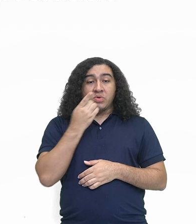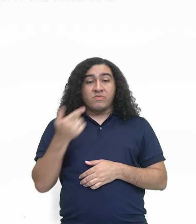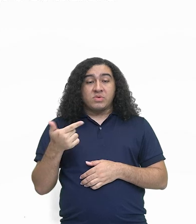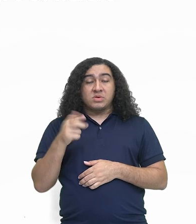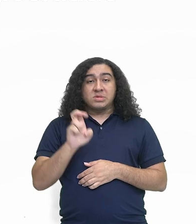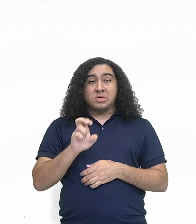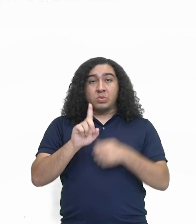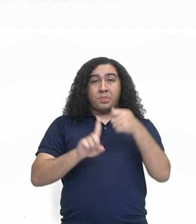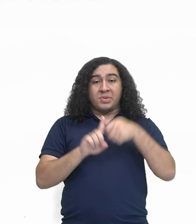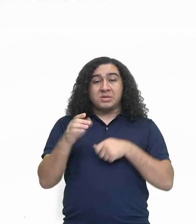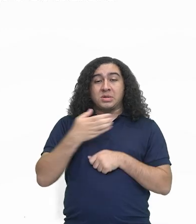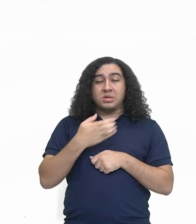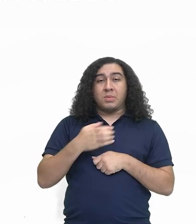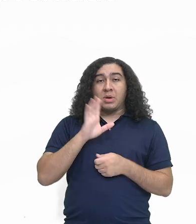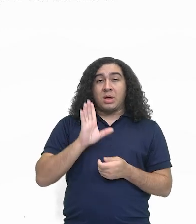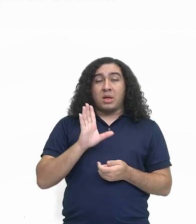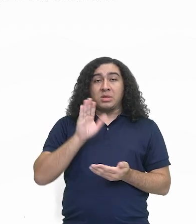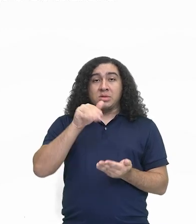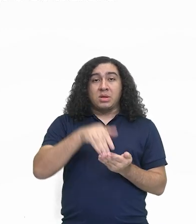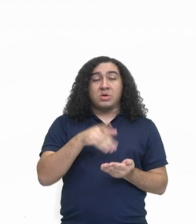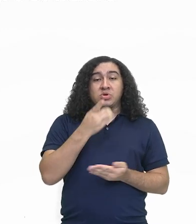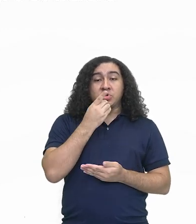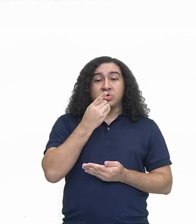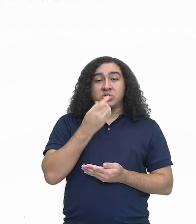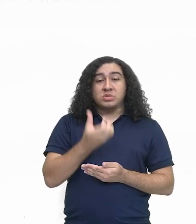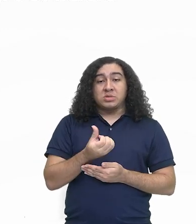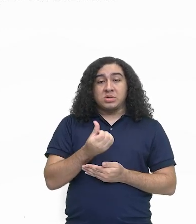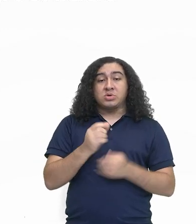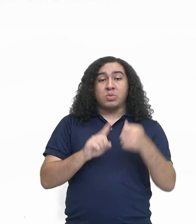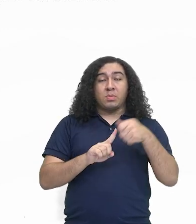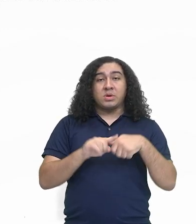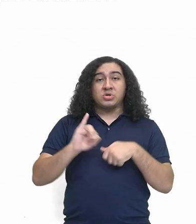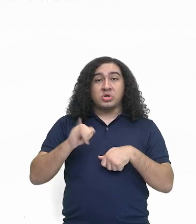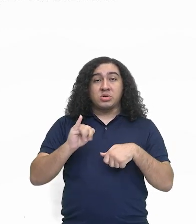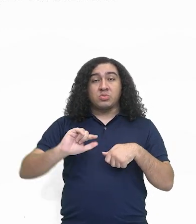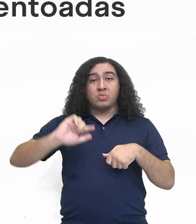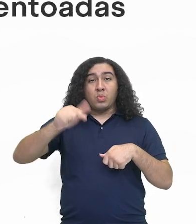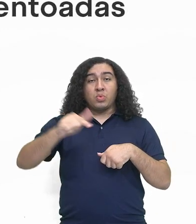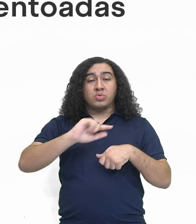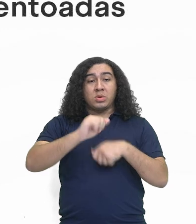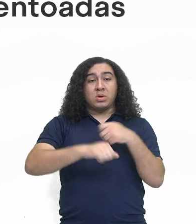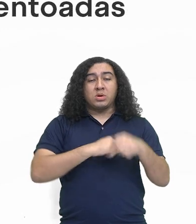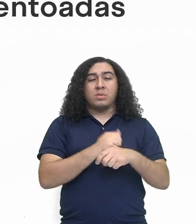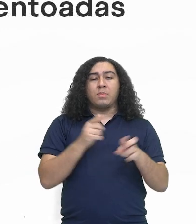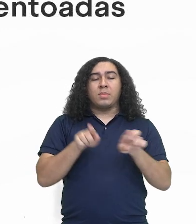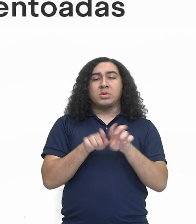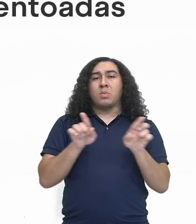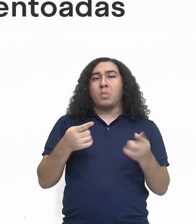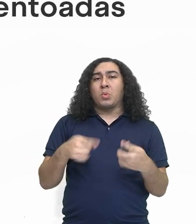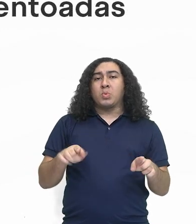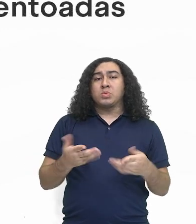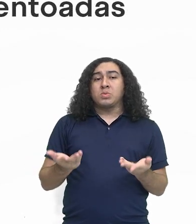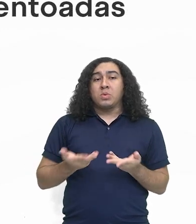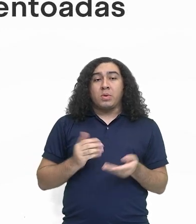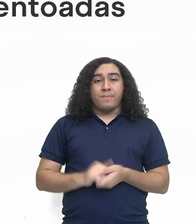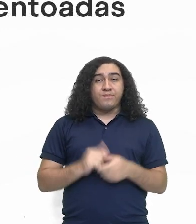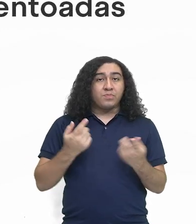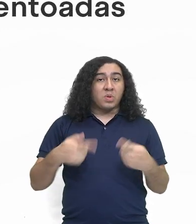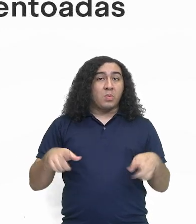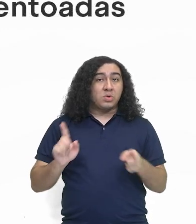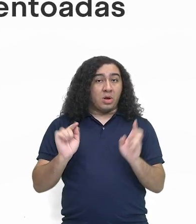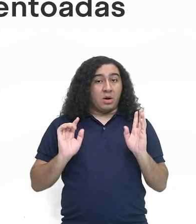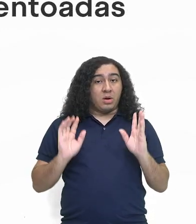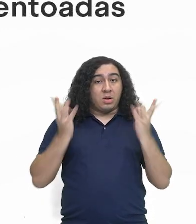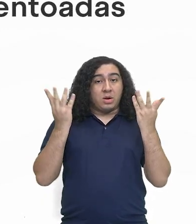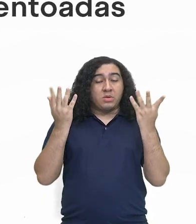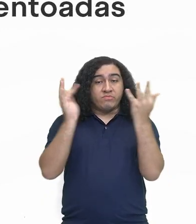dezembro ao dia 6 de janeiro do Ano Novo. Como é que se dá então a música? A música ela vem ser alegre e